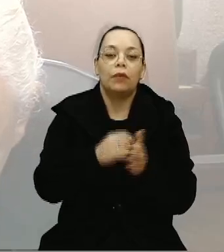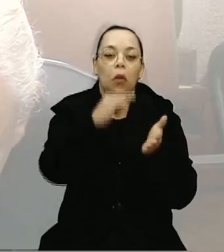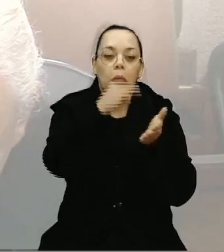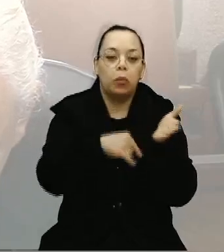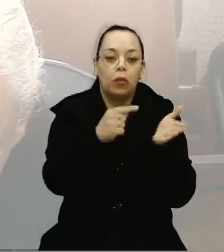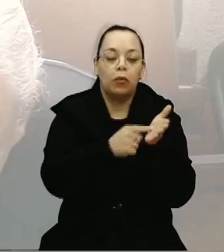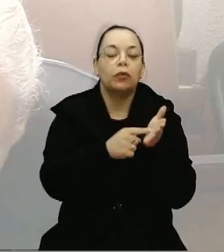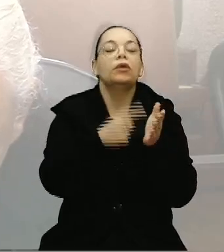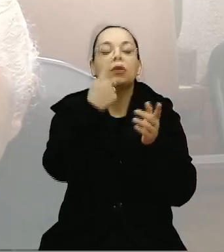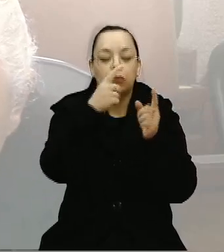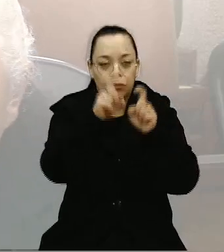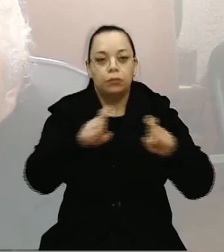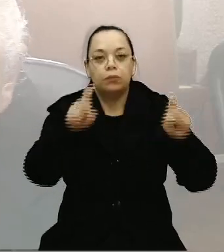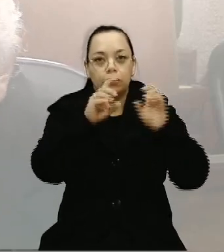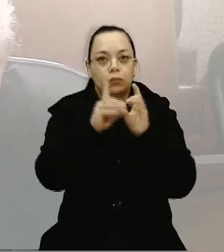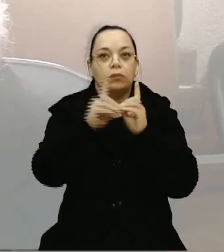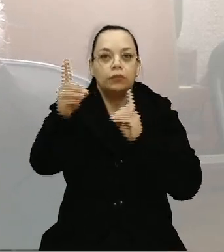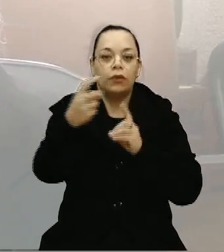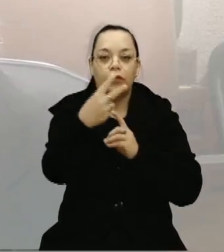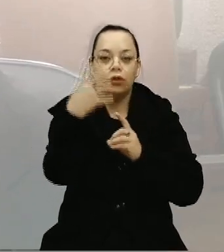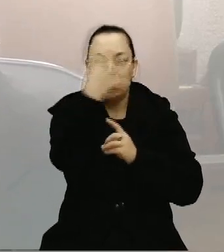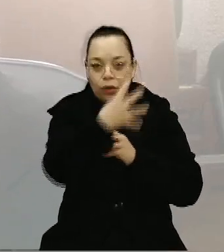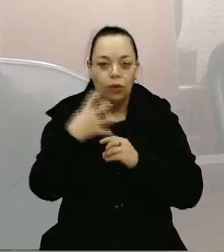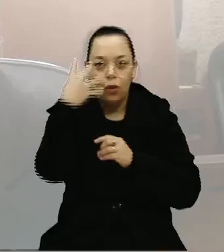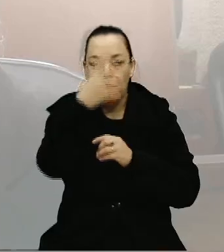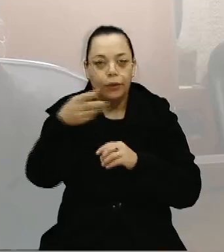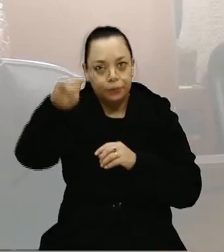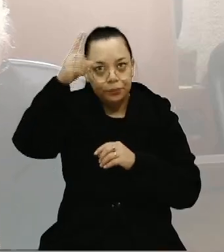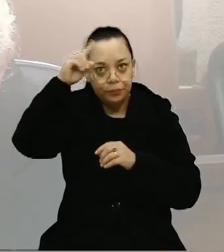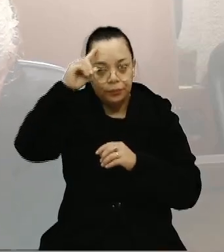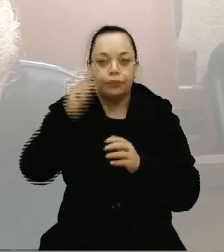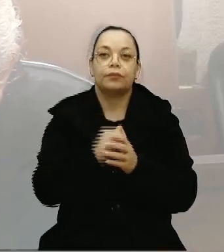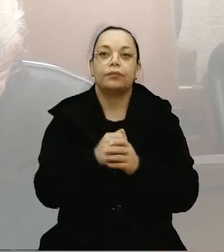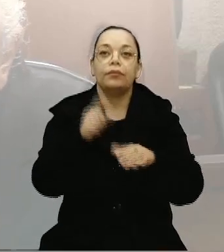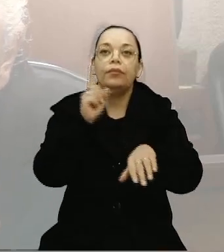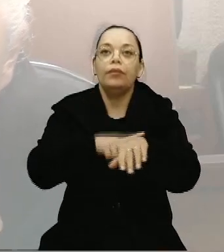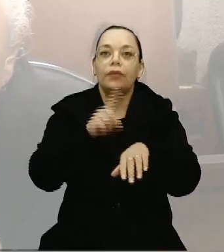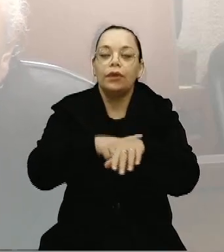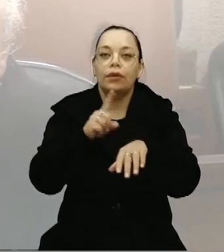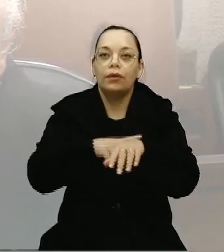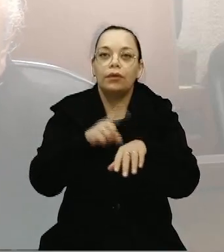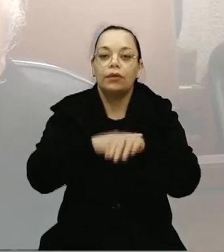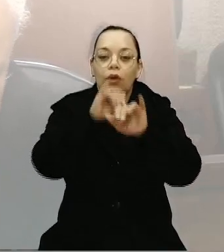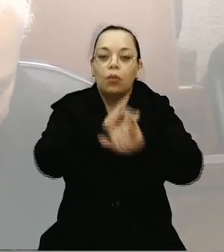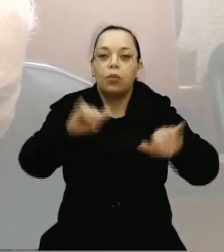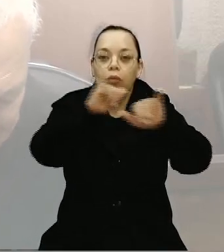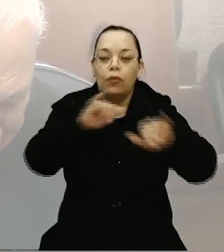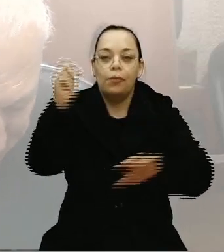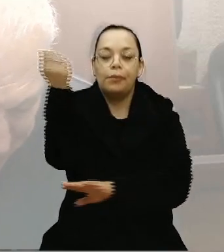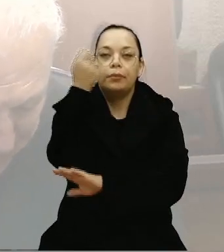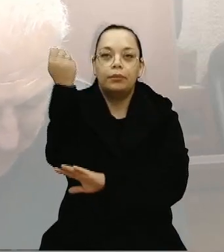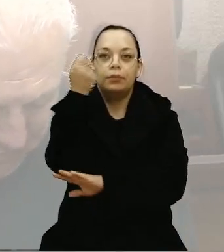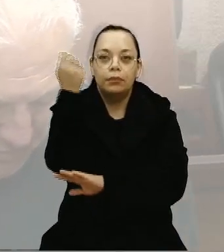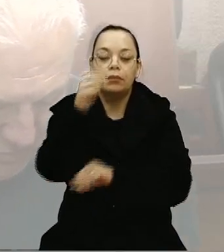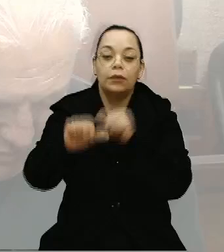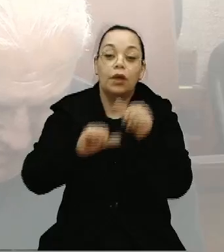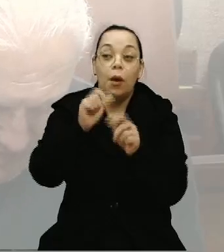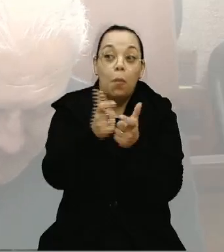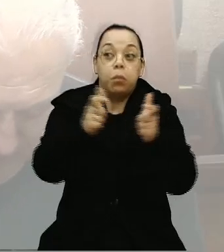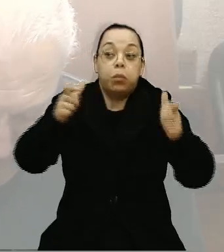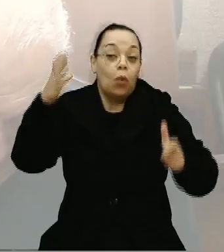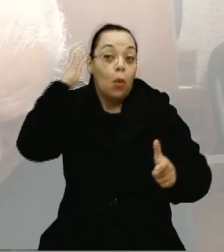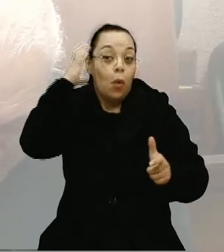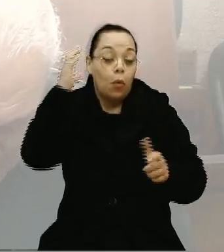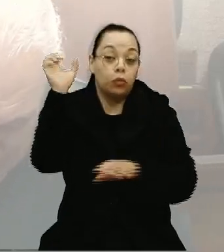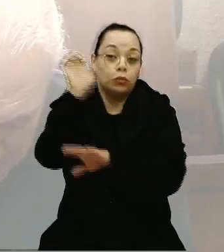via satélite e transmite conteúdo 24 horas por dia. Com o tempo, a Rede Mais Nova expandiu sua presença no Rio Grande do Sul e tornou-se a maior rede de rádios